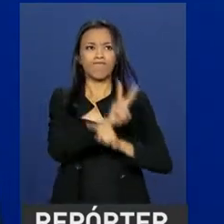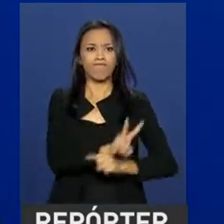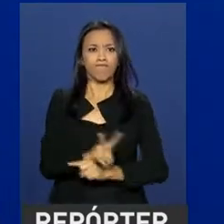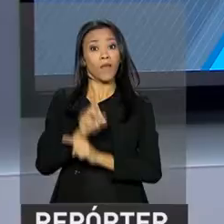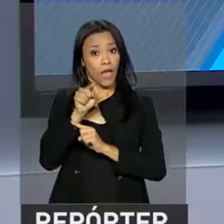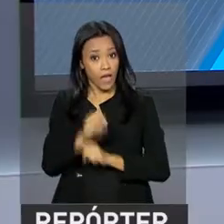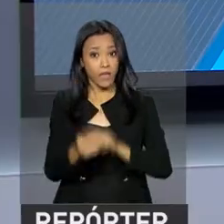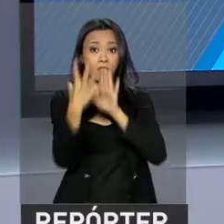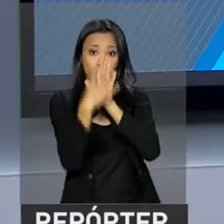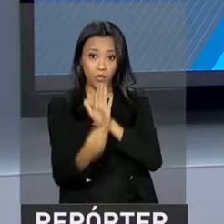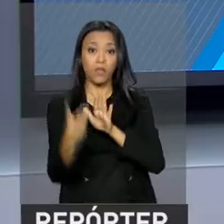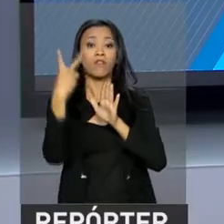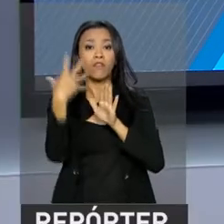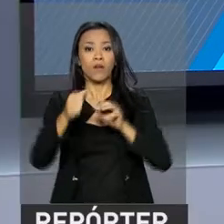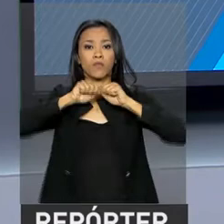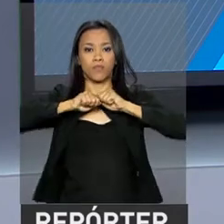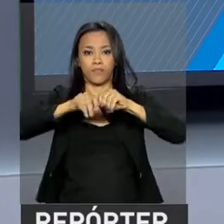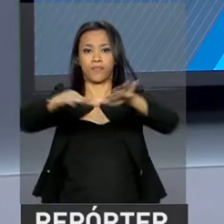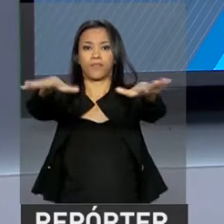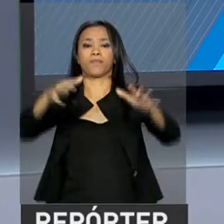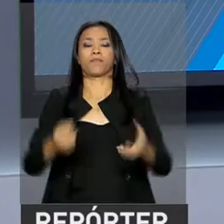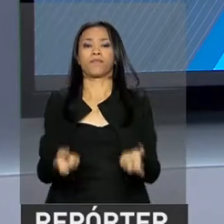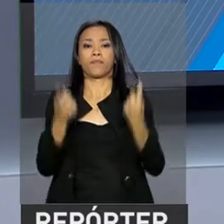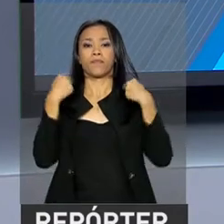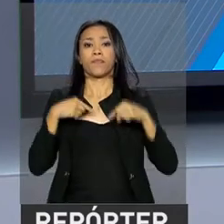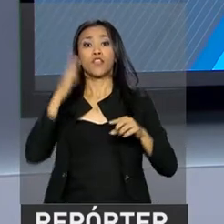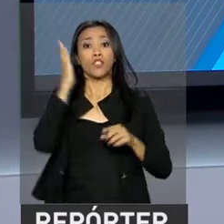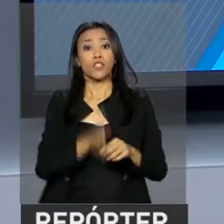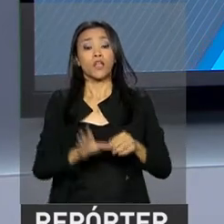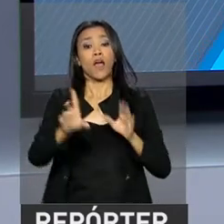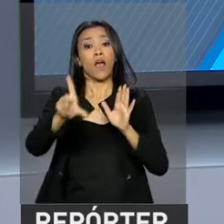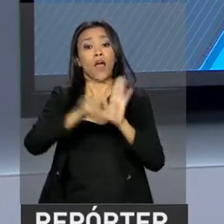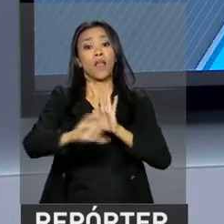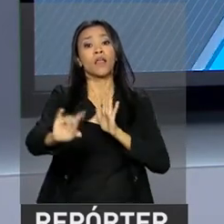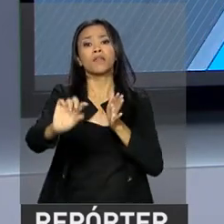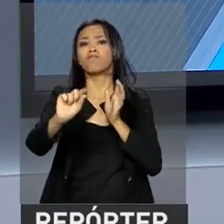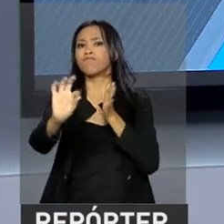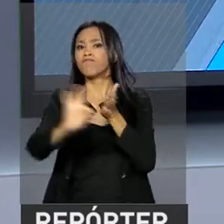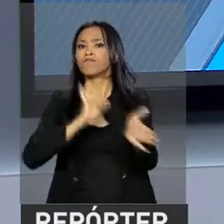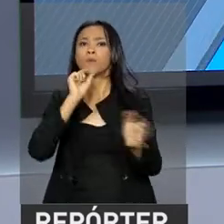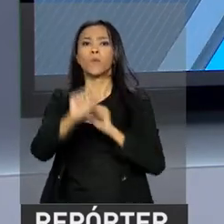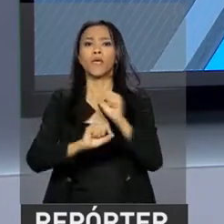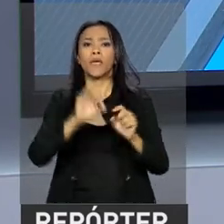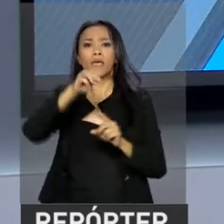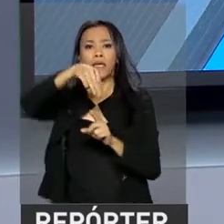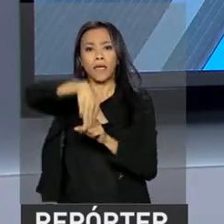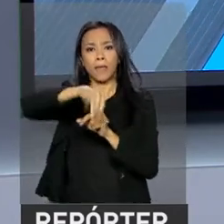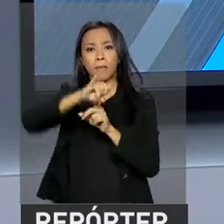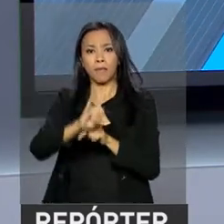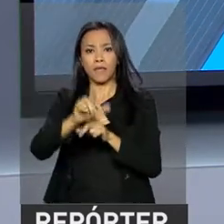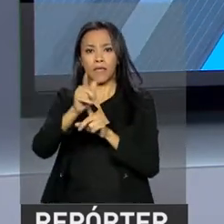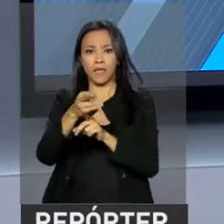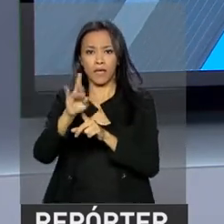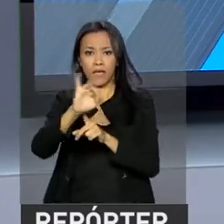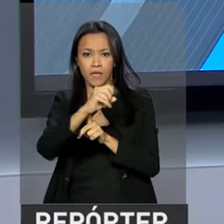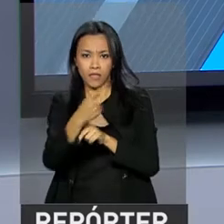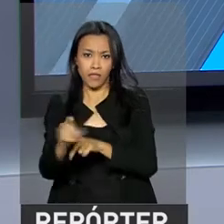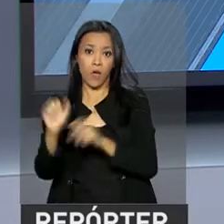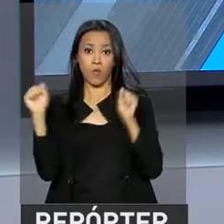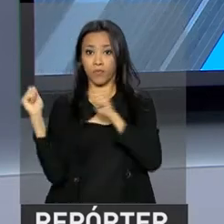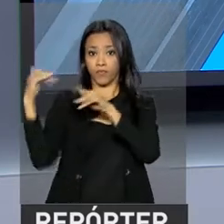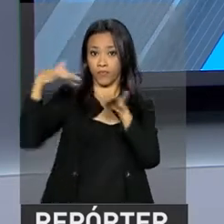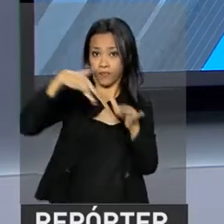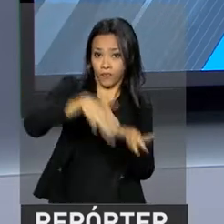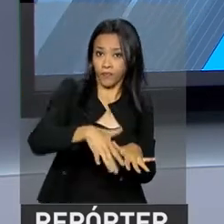replicar e foi sancionada a lei de imigração ela que regula a entrada no brasil dos migrantes e